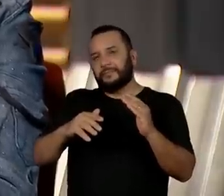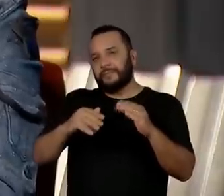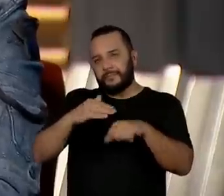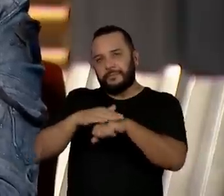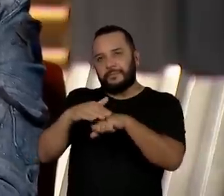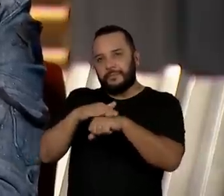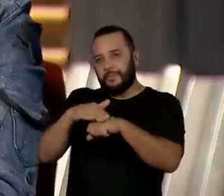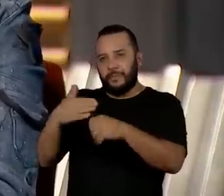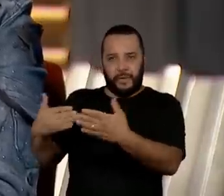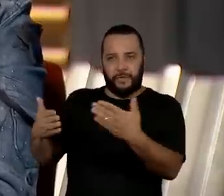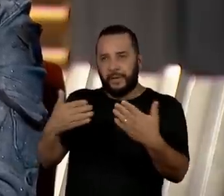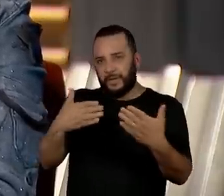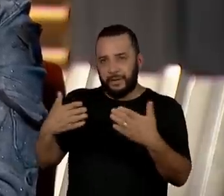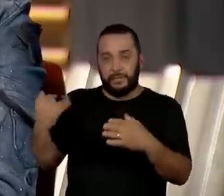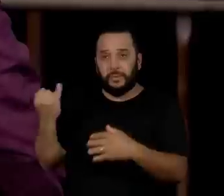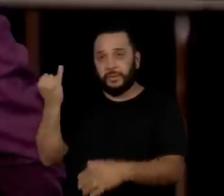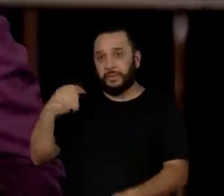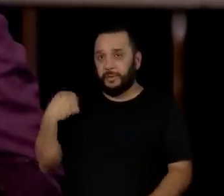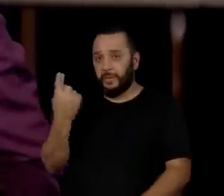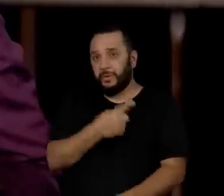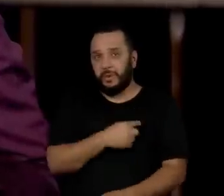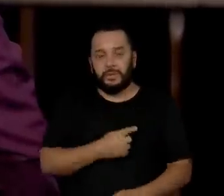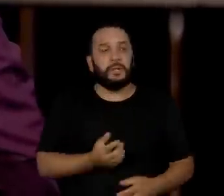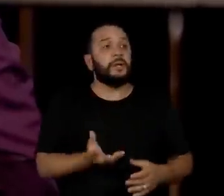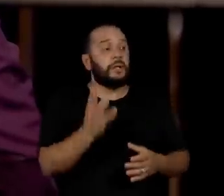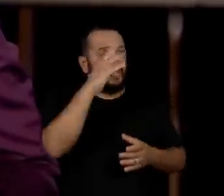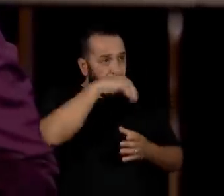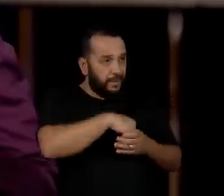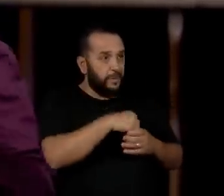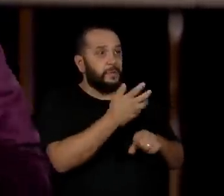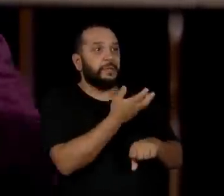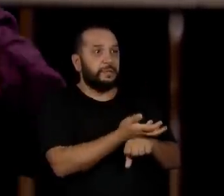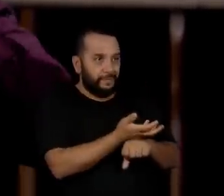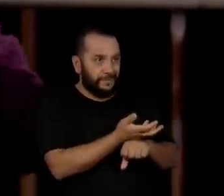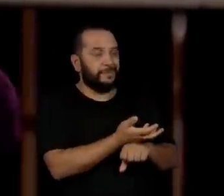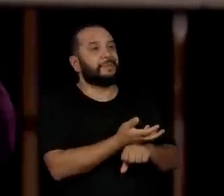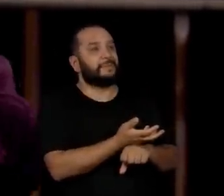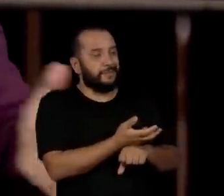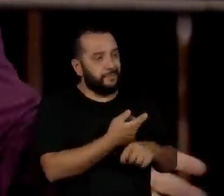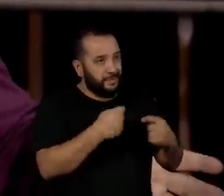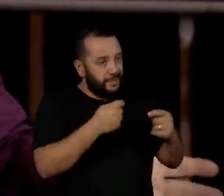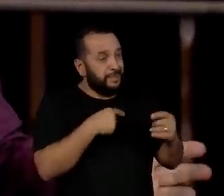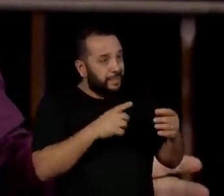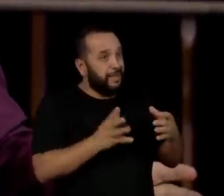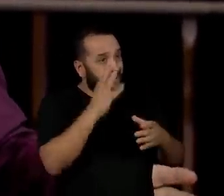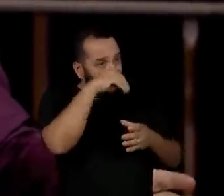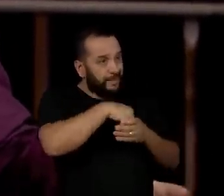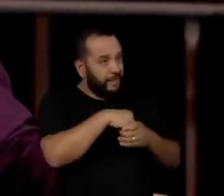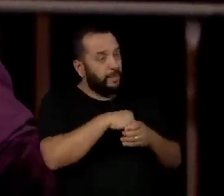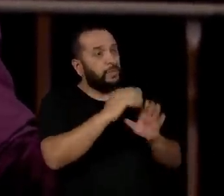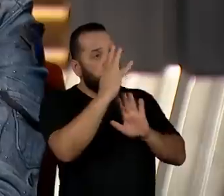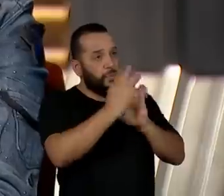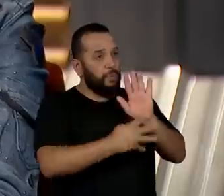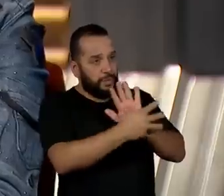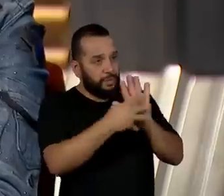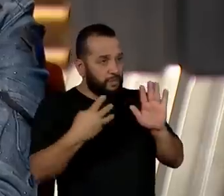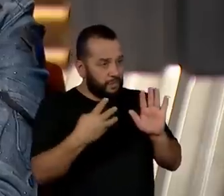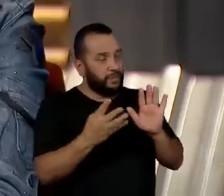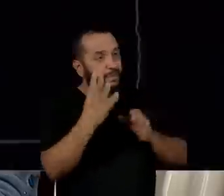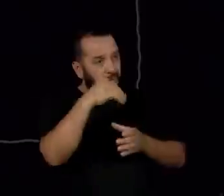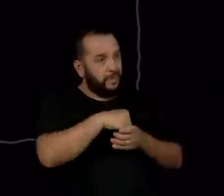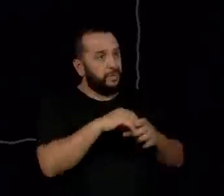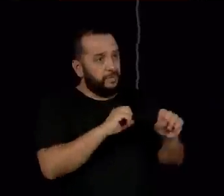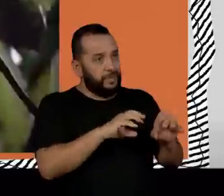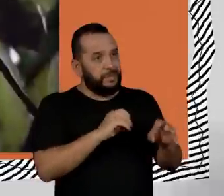importante para todos e dentro do currículo é o que você falou mesmo né algo que tem que estar embricado dentro da educação mesmo né